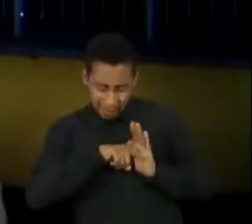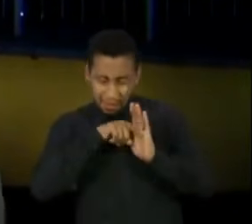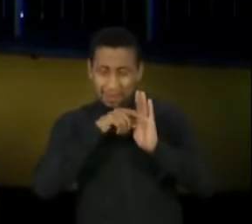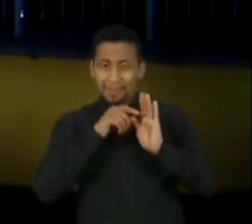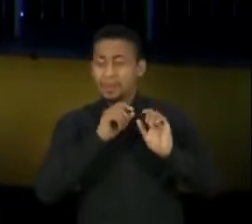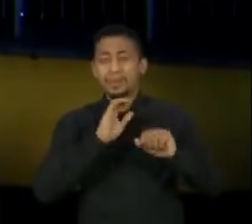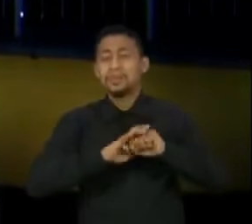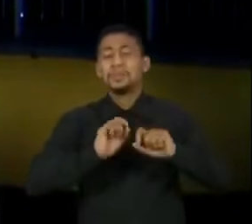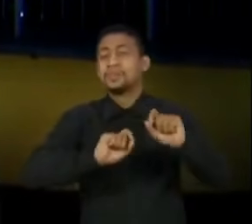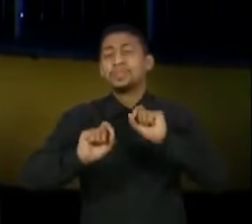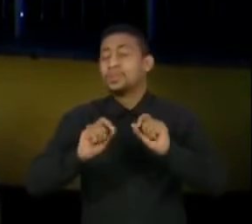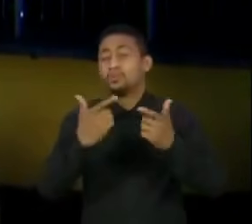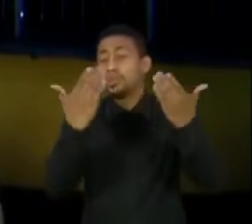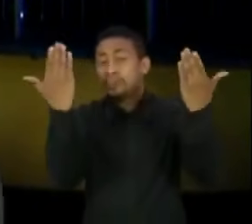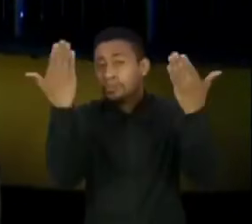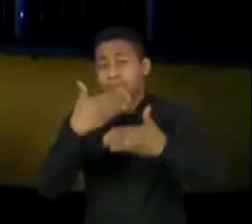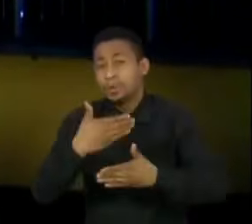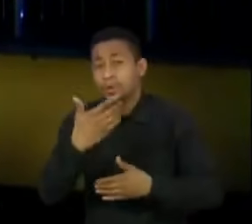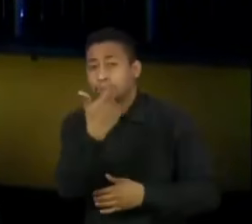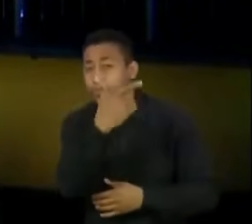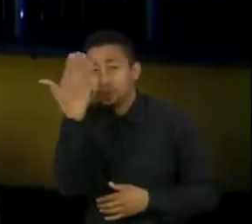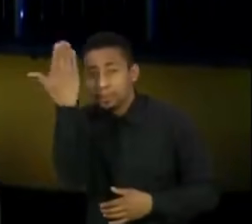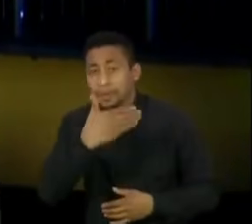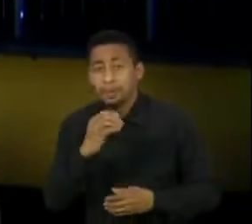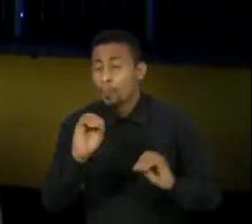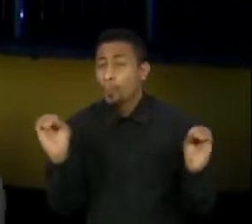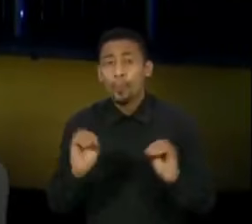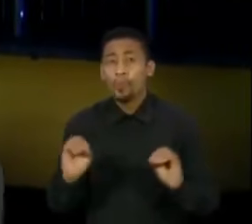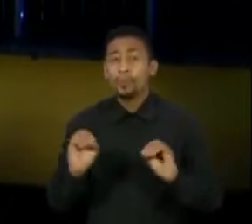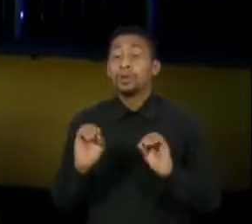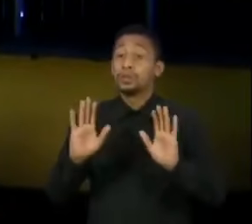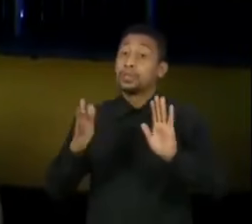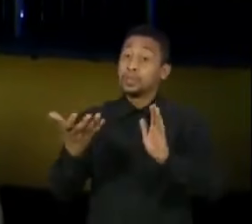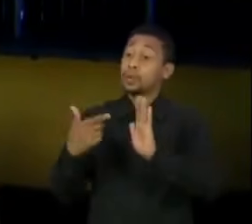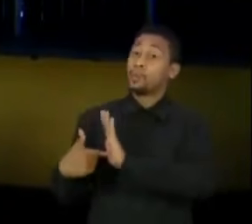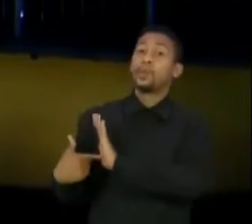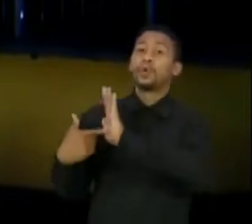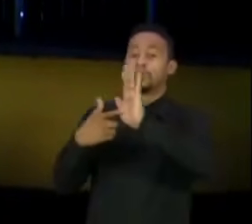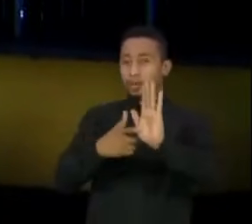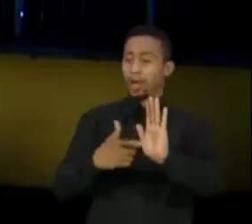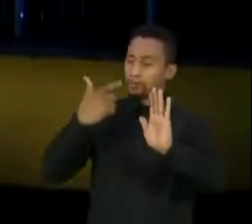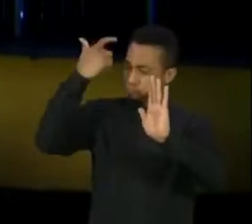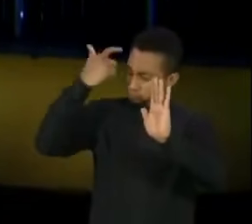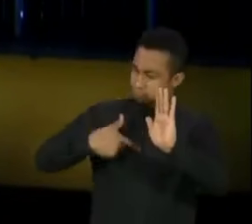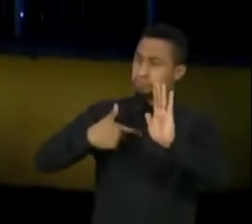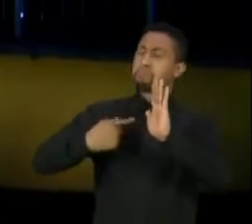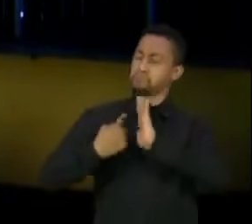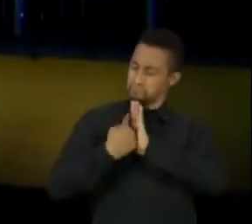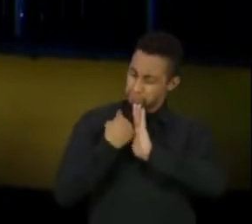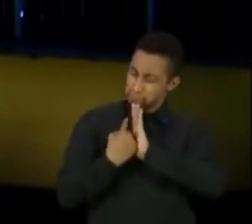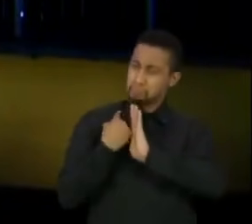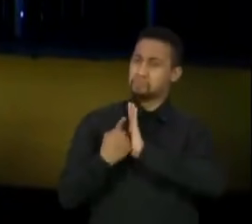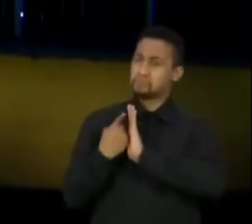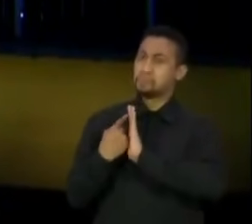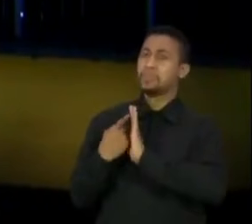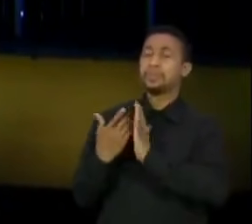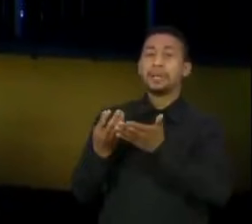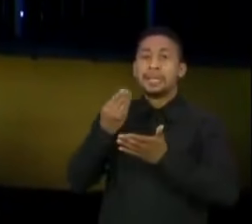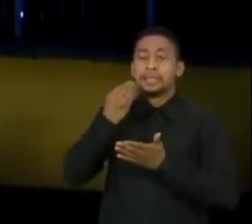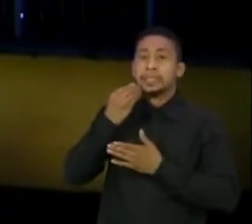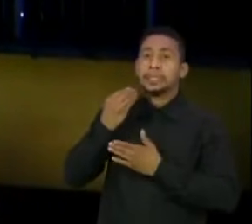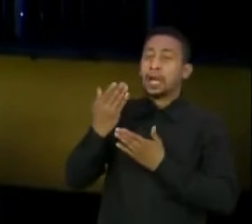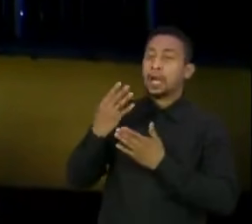para que eles pudessem com isso demonstrar que uma vez investigado muitas vezes era